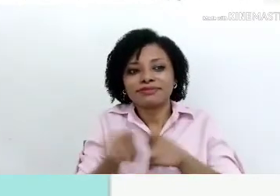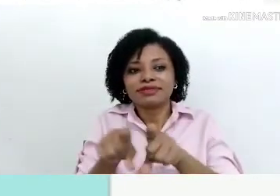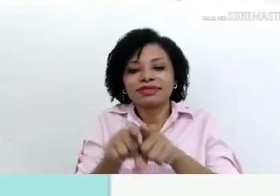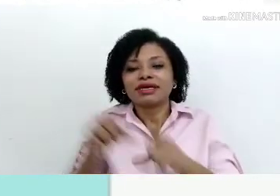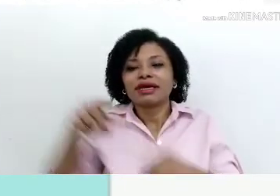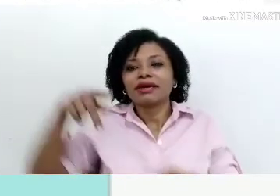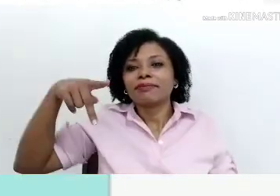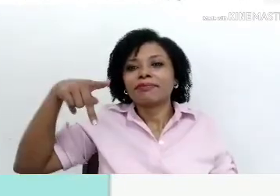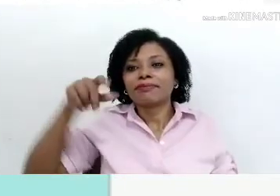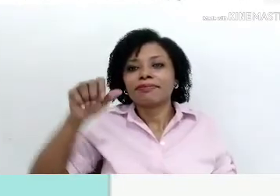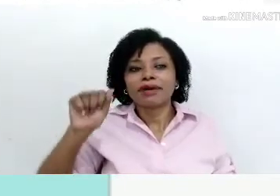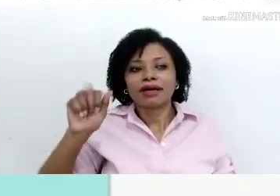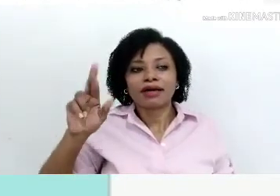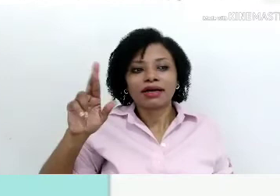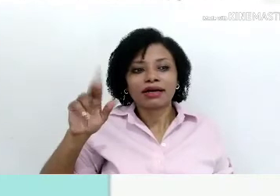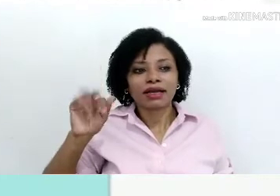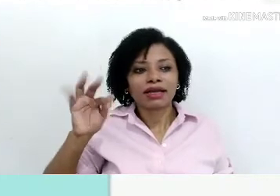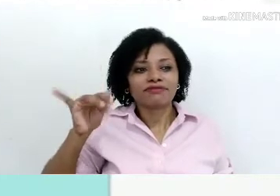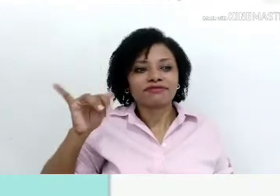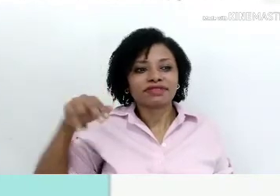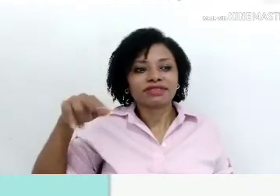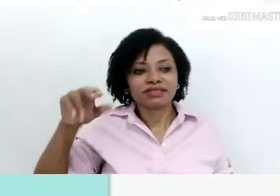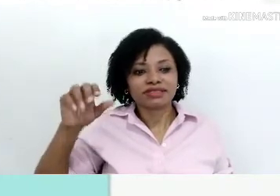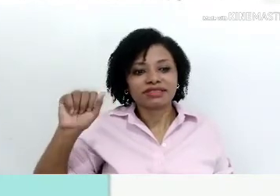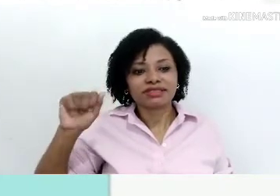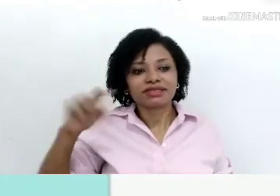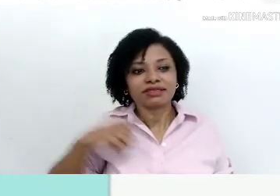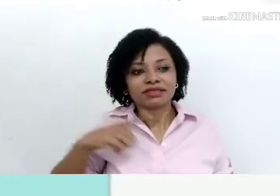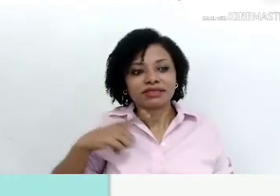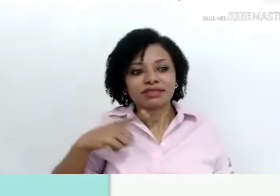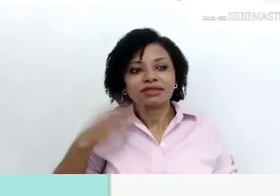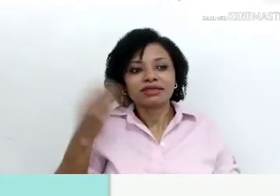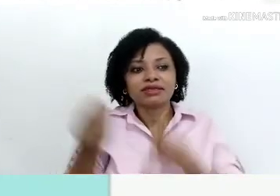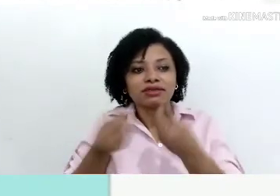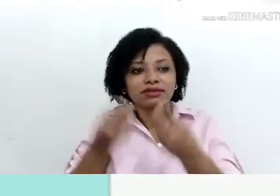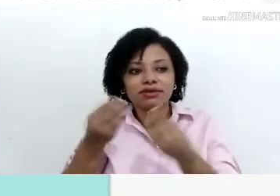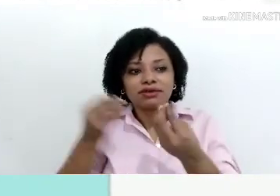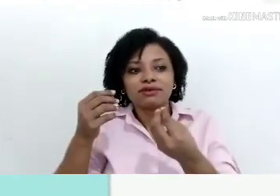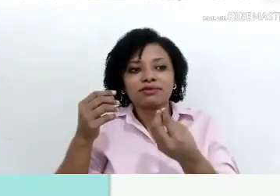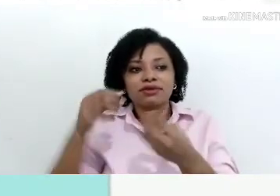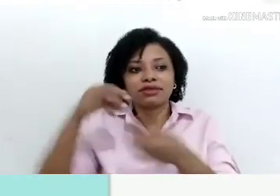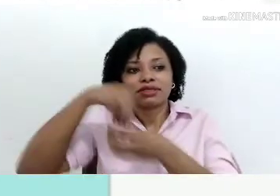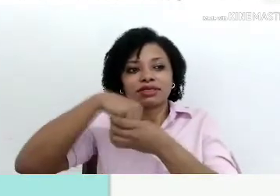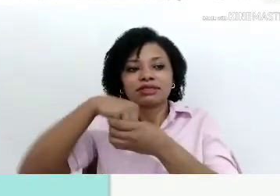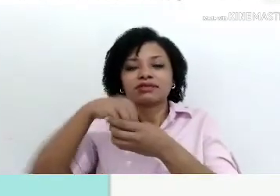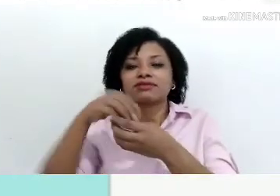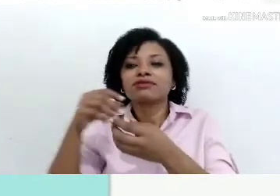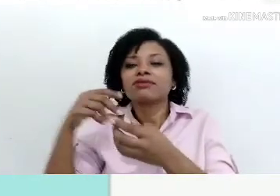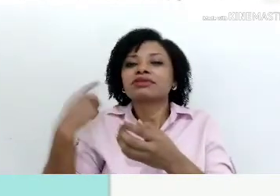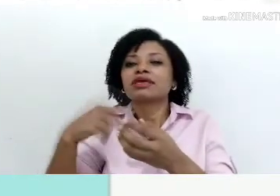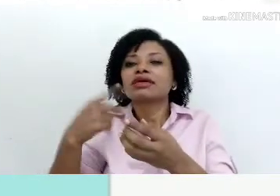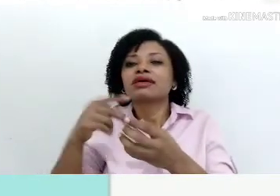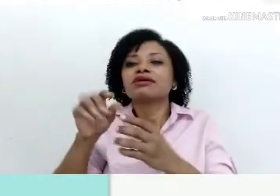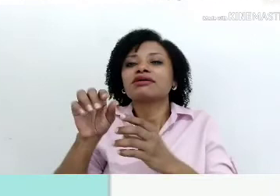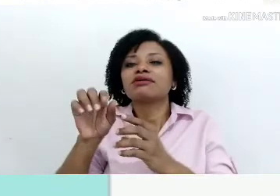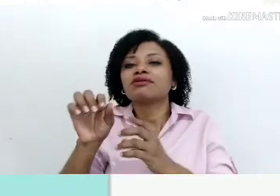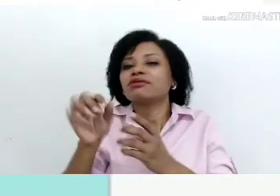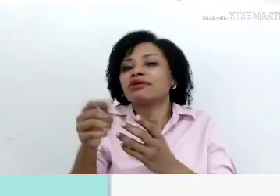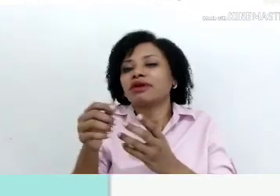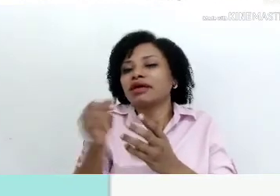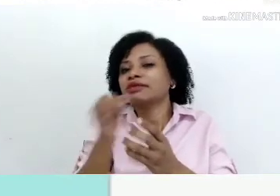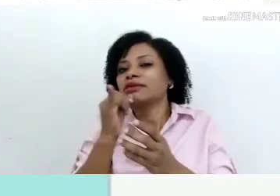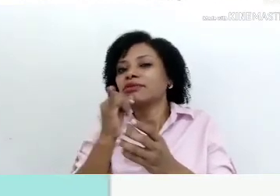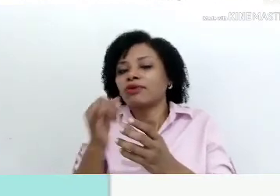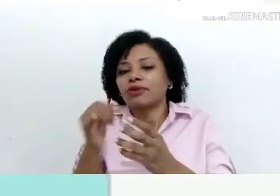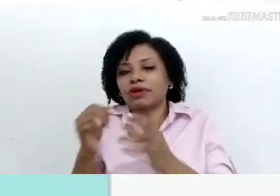Né? A parafina está no estado sólido e passa para o estado de vapor ou gasoso, né? Aqui no caso, então,